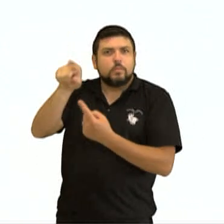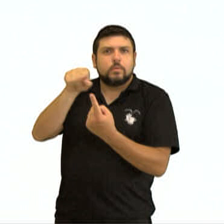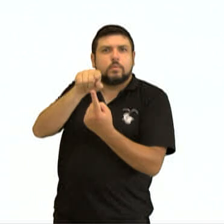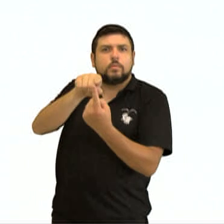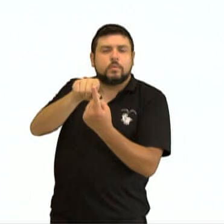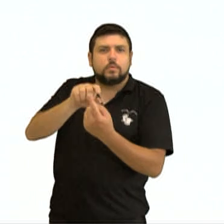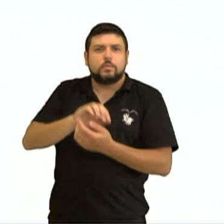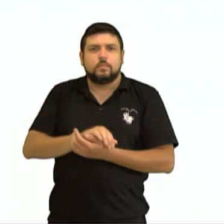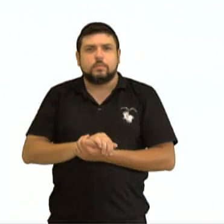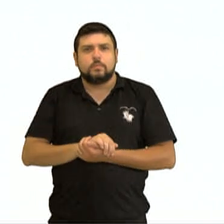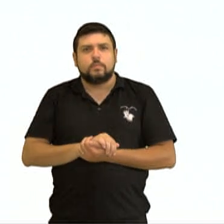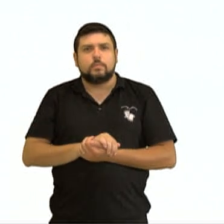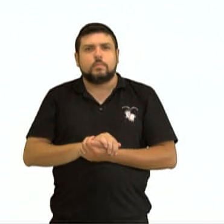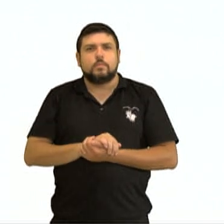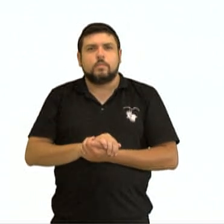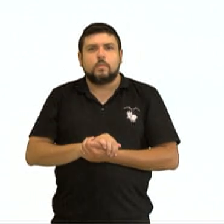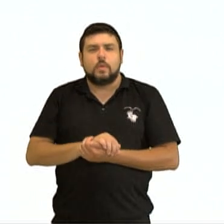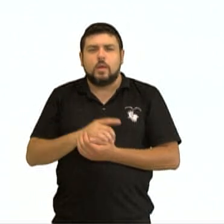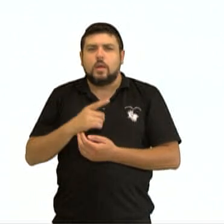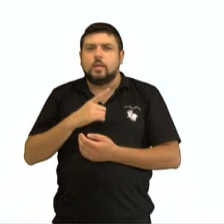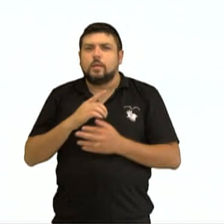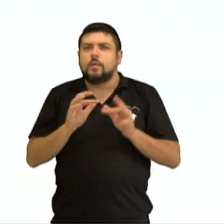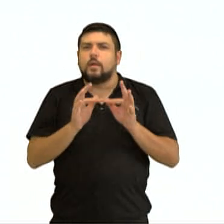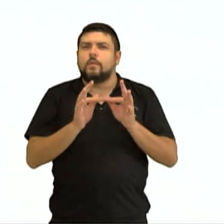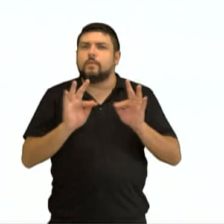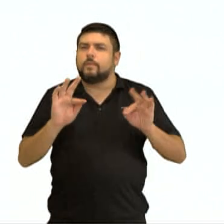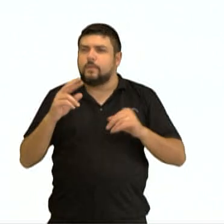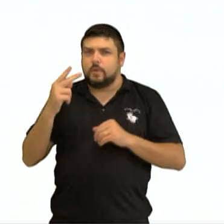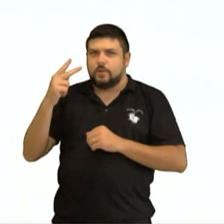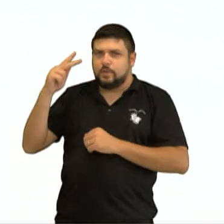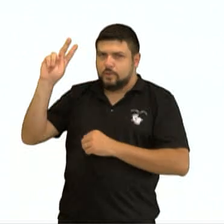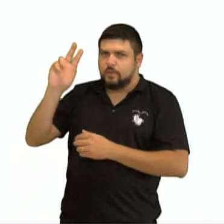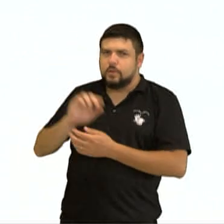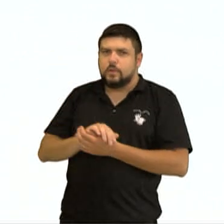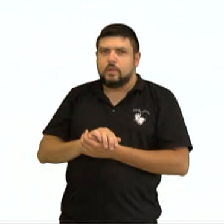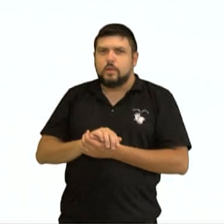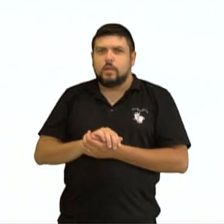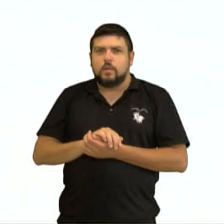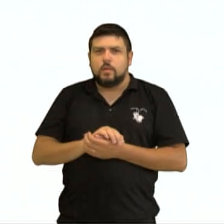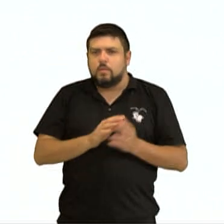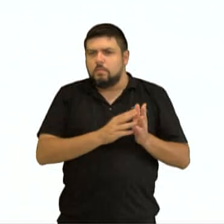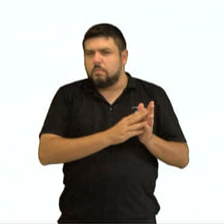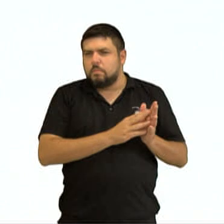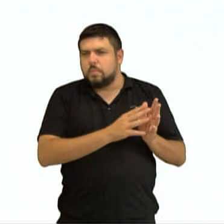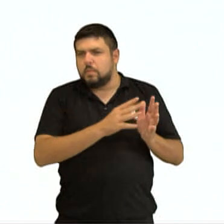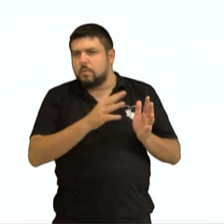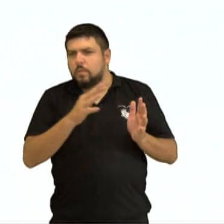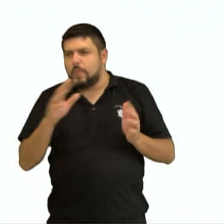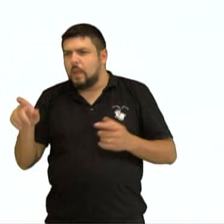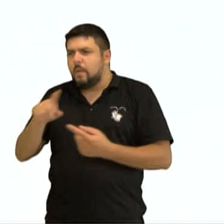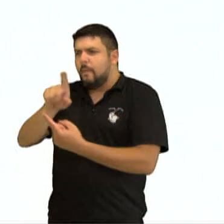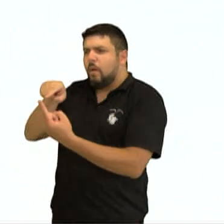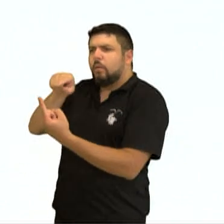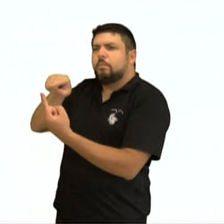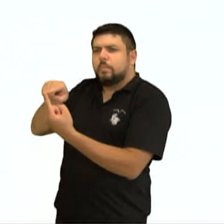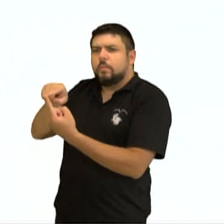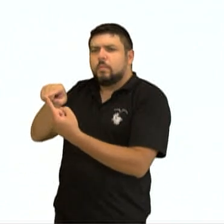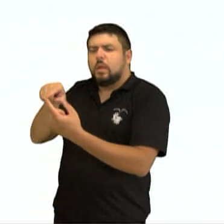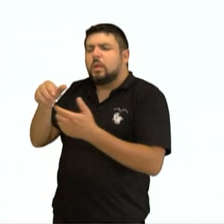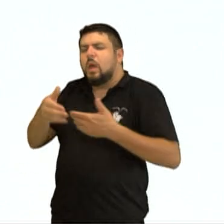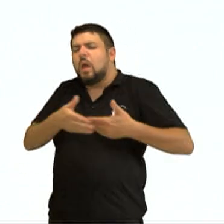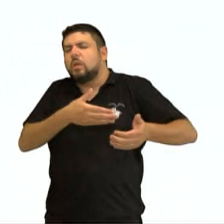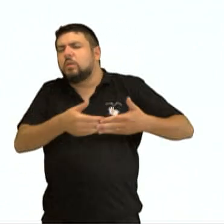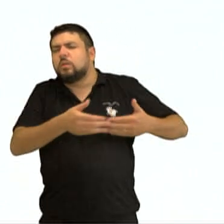Né? Tanto que aqui no final, a famosa frase dele, né? Os fins justificam os meios. Né? Ele falava o seguinte, que dentro